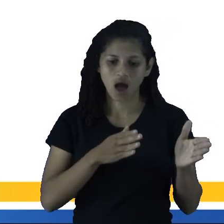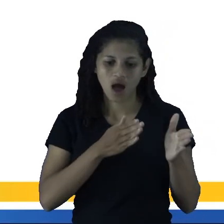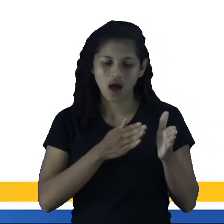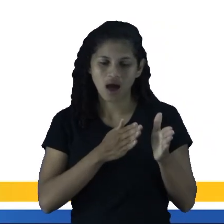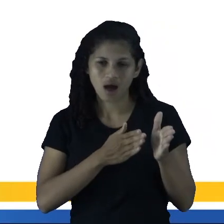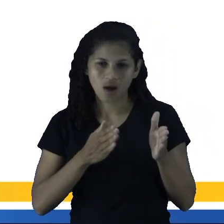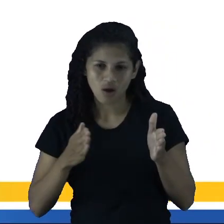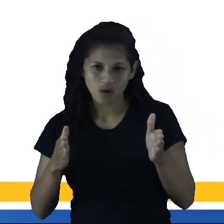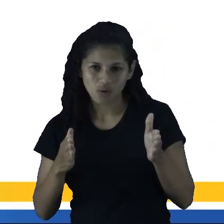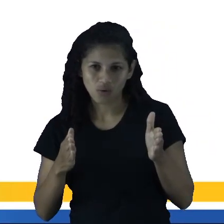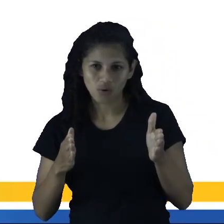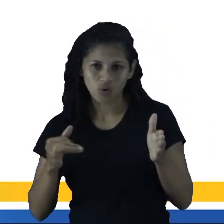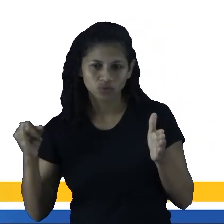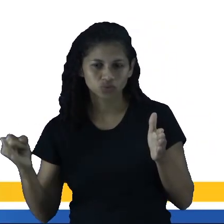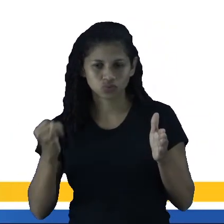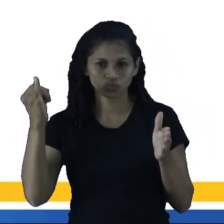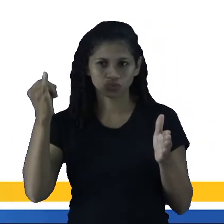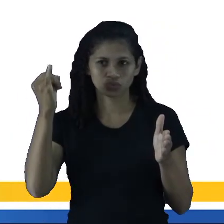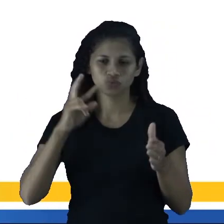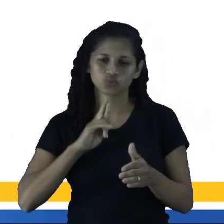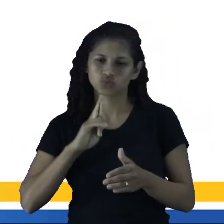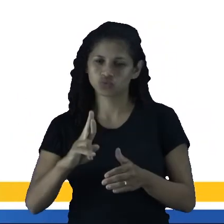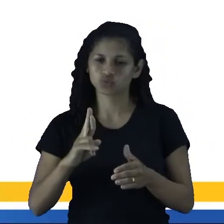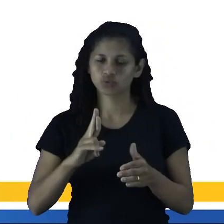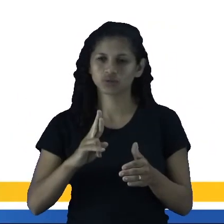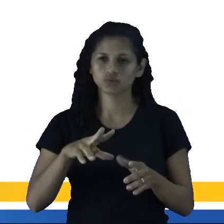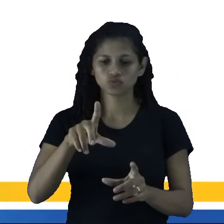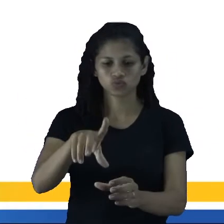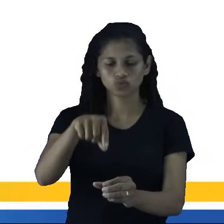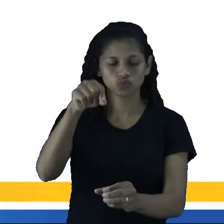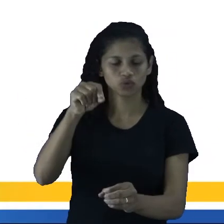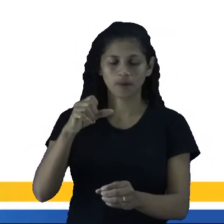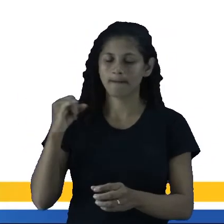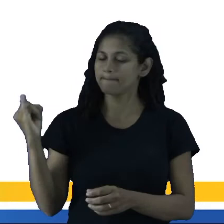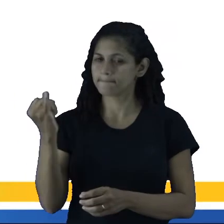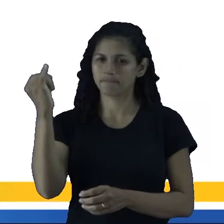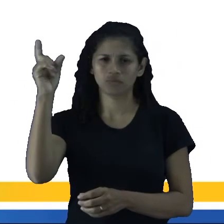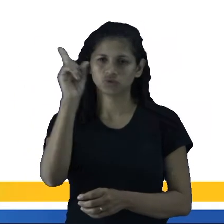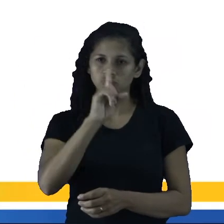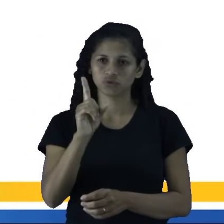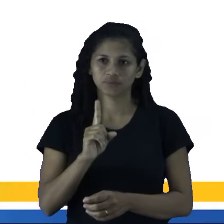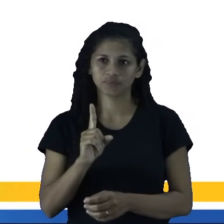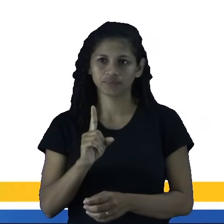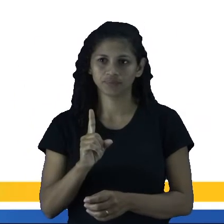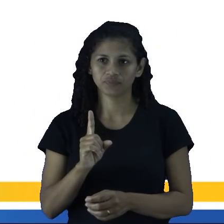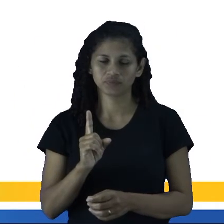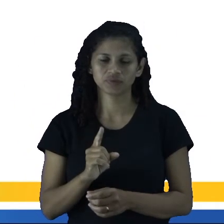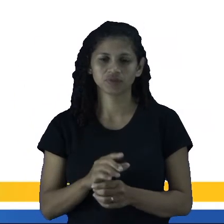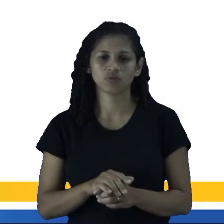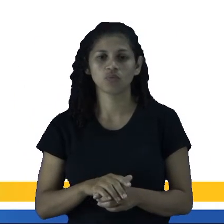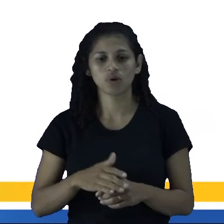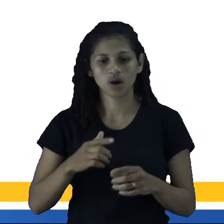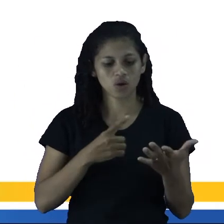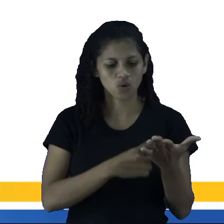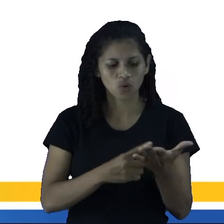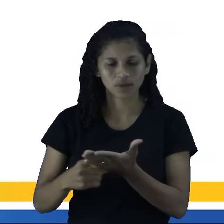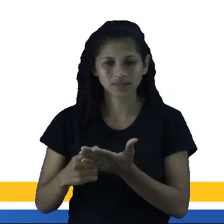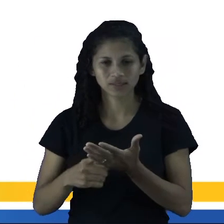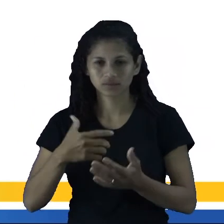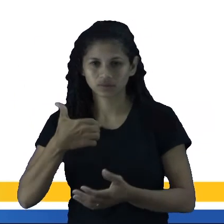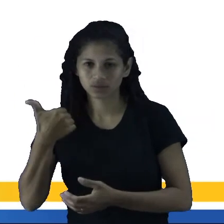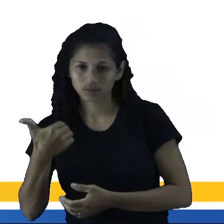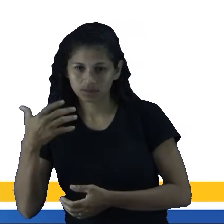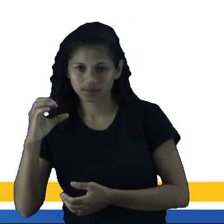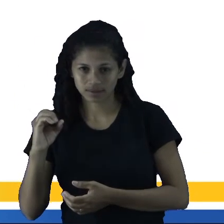importante, tá? Logo estamos trabalhando com um problema de combinação. Então a combinação de 10 elementos, eu tenho que entender que eu